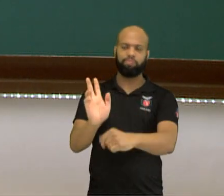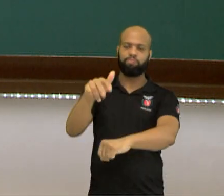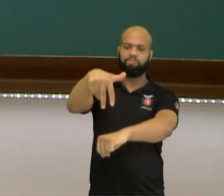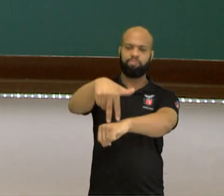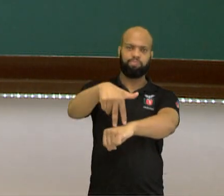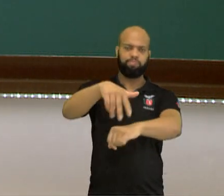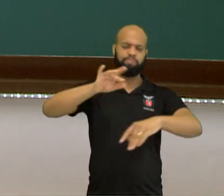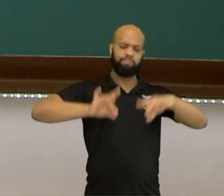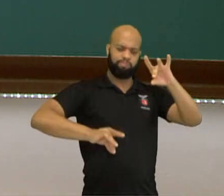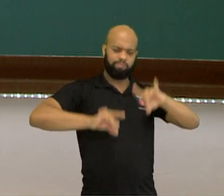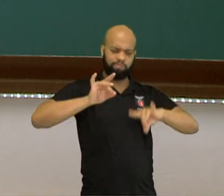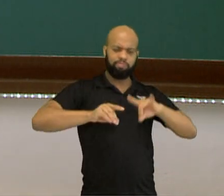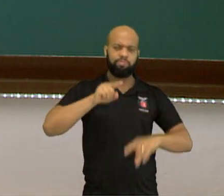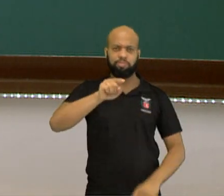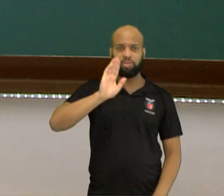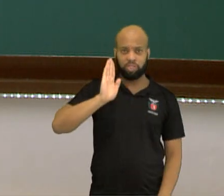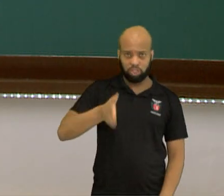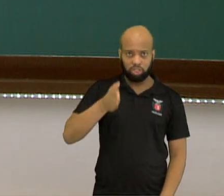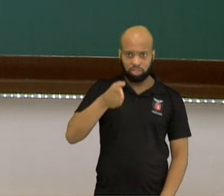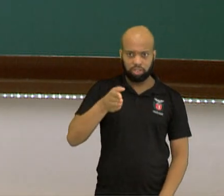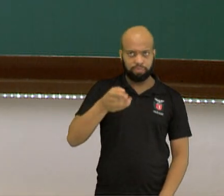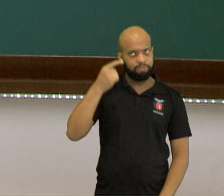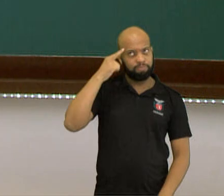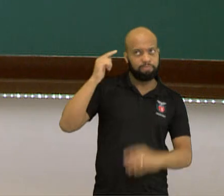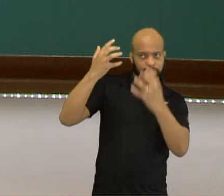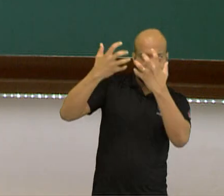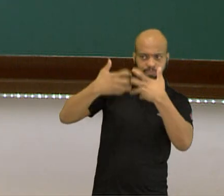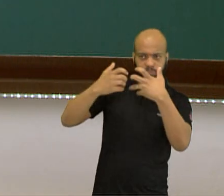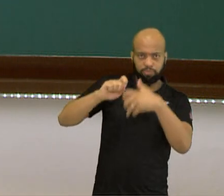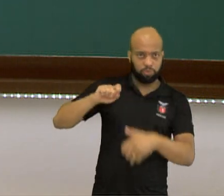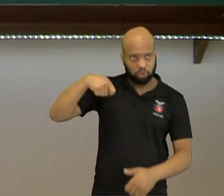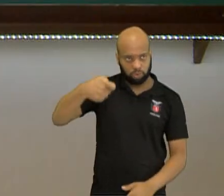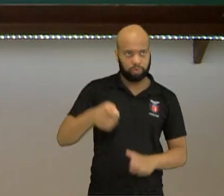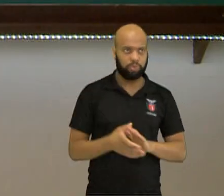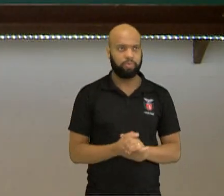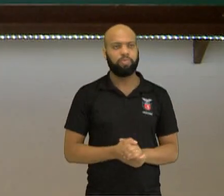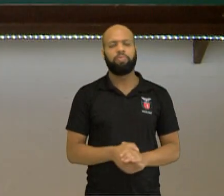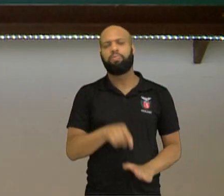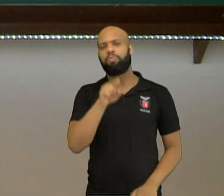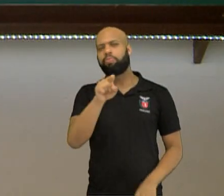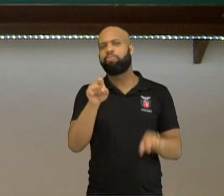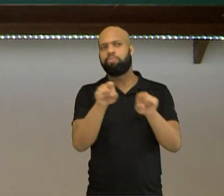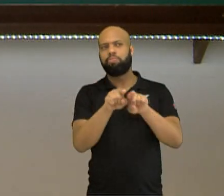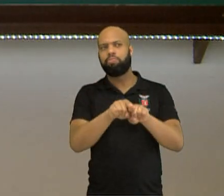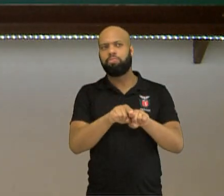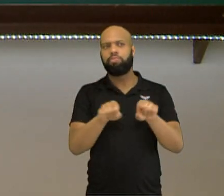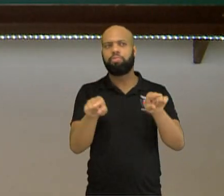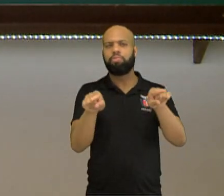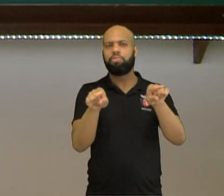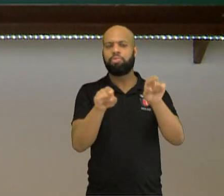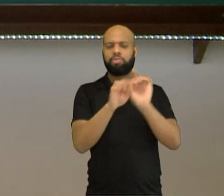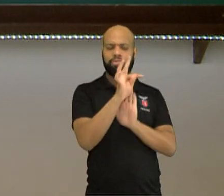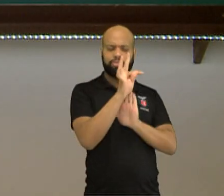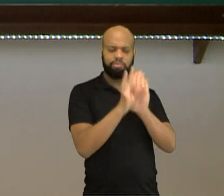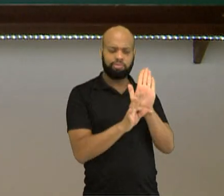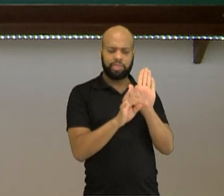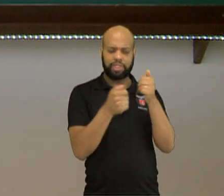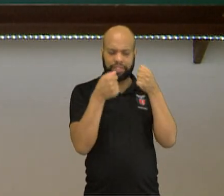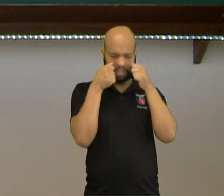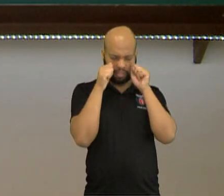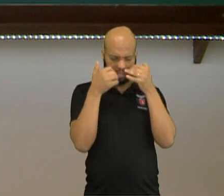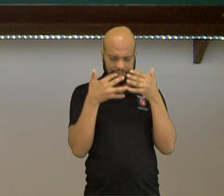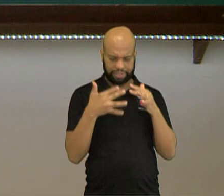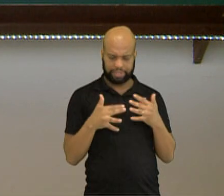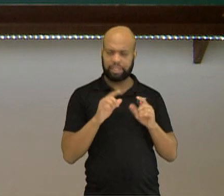teatral? Você já parou para pensar nisso? Você sabe também o que é um texto dramático?